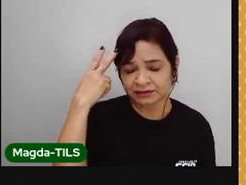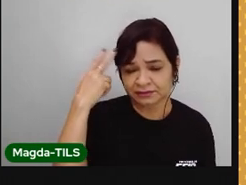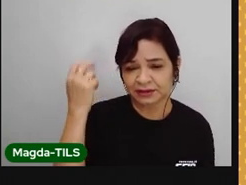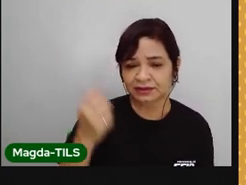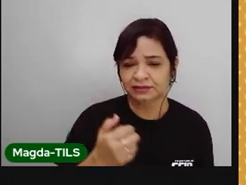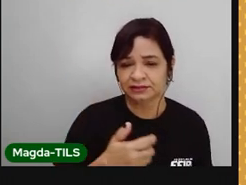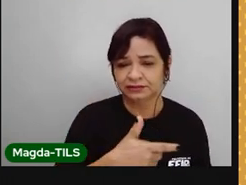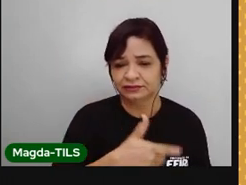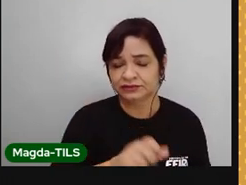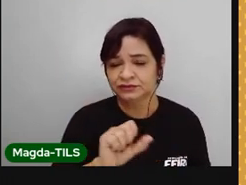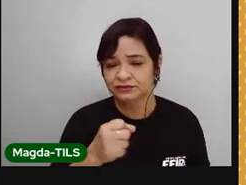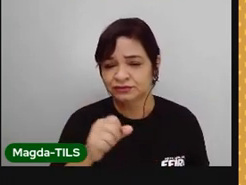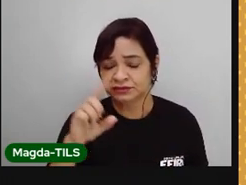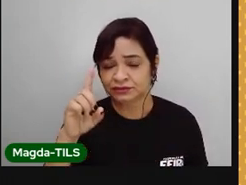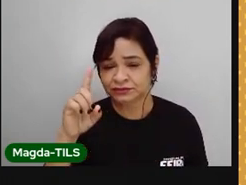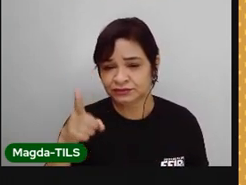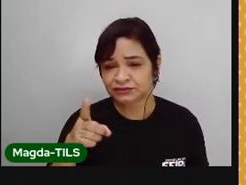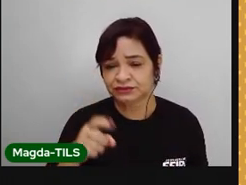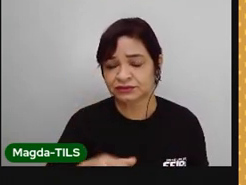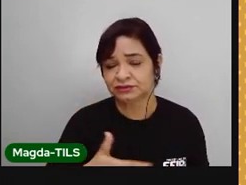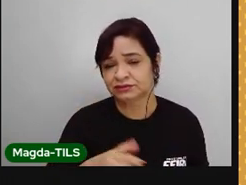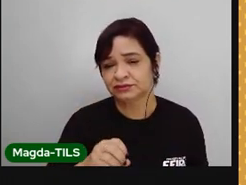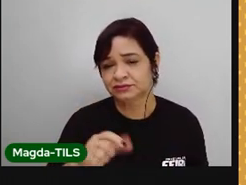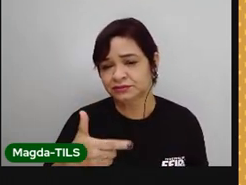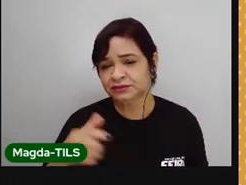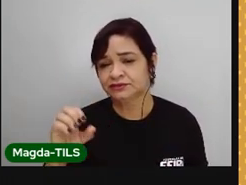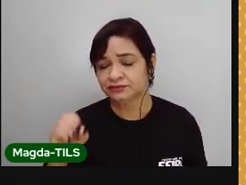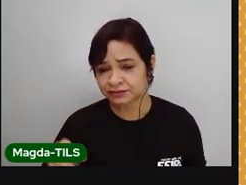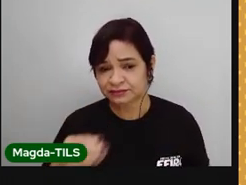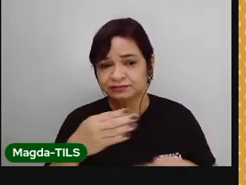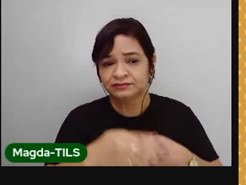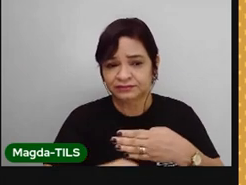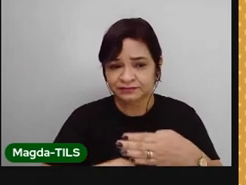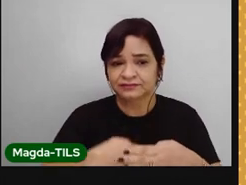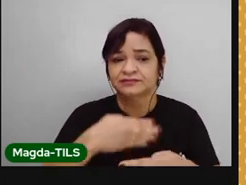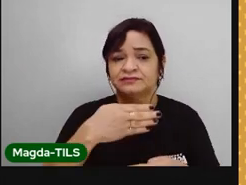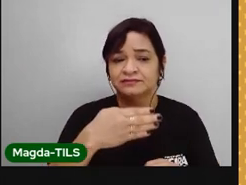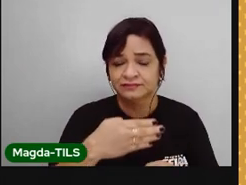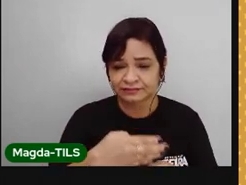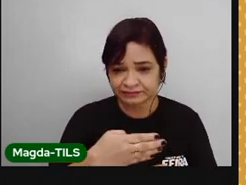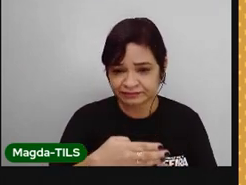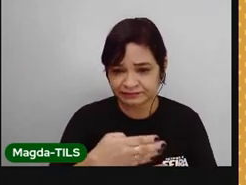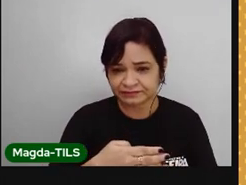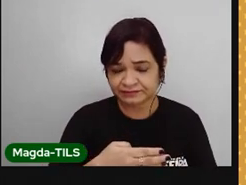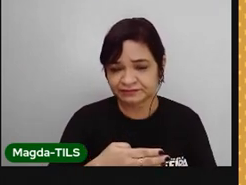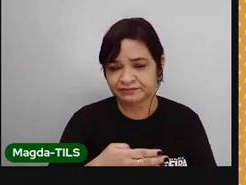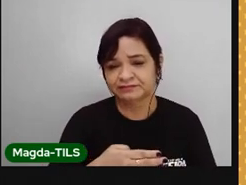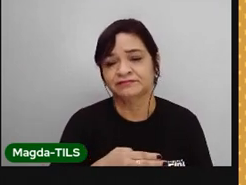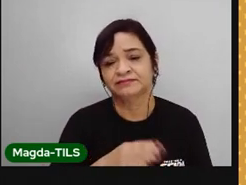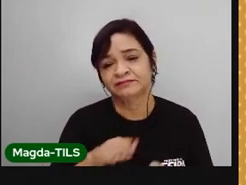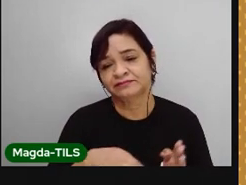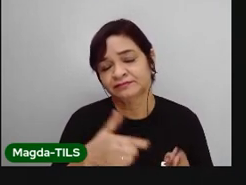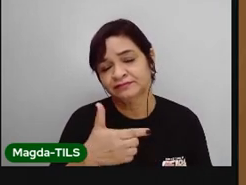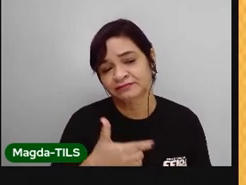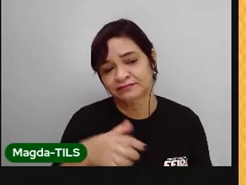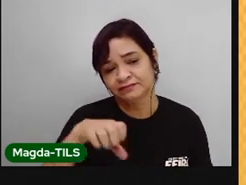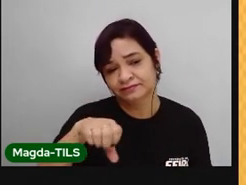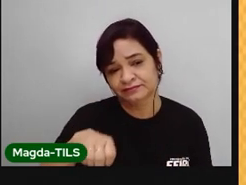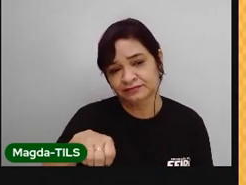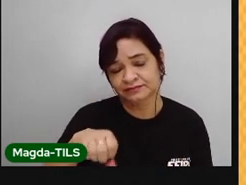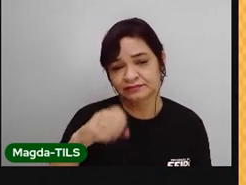28 dias. Já em 2020 foi um ano bissexto. O mês de fevereiro foi até o dia 29.